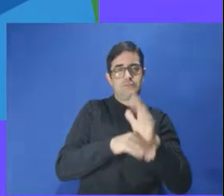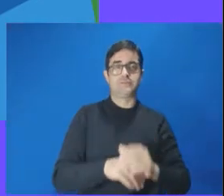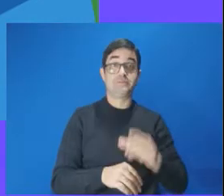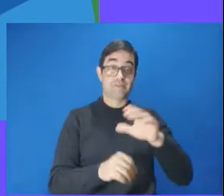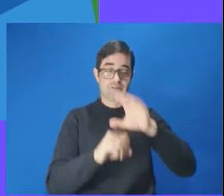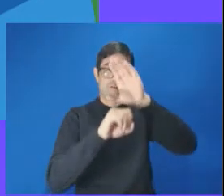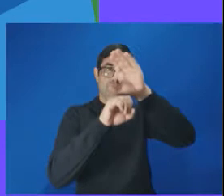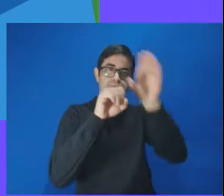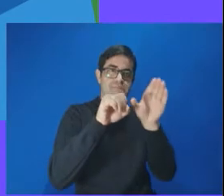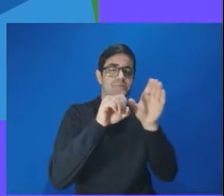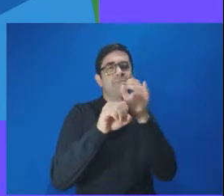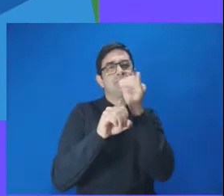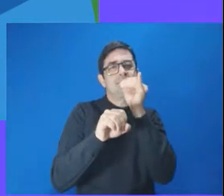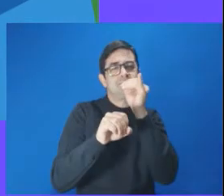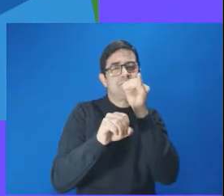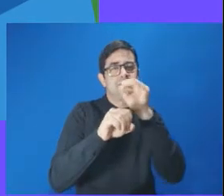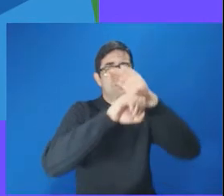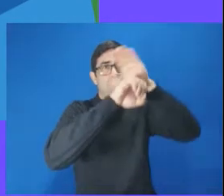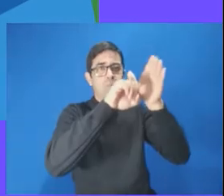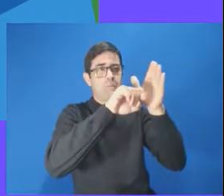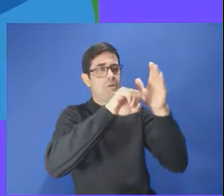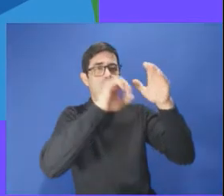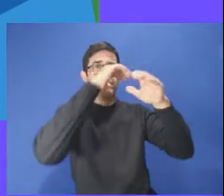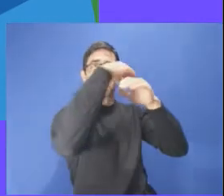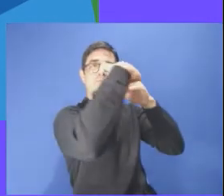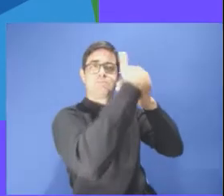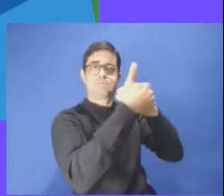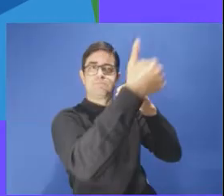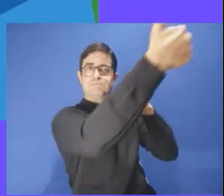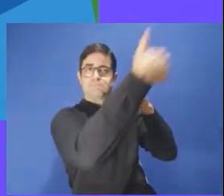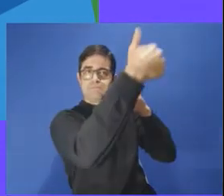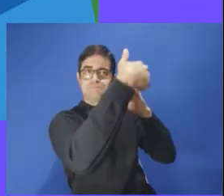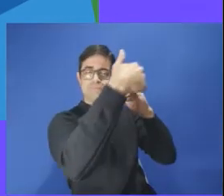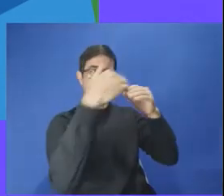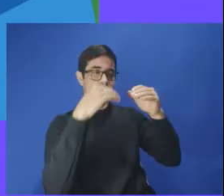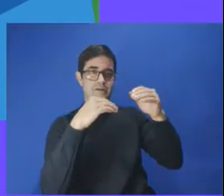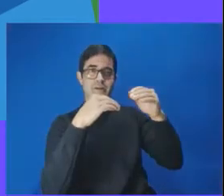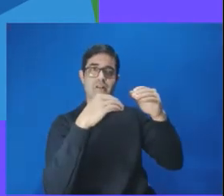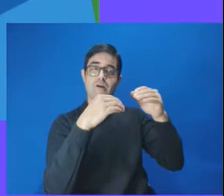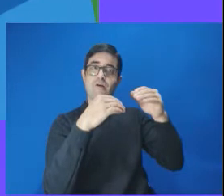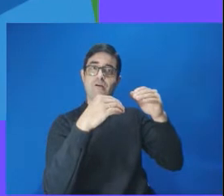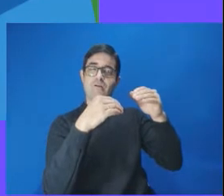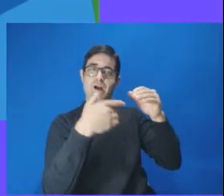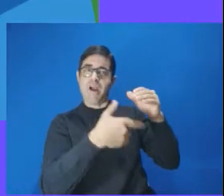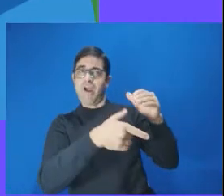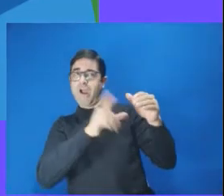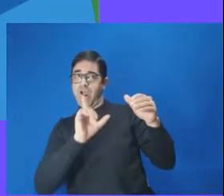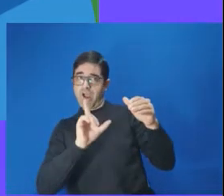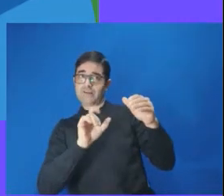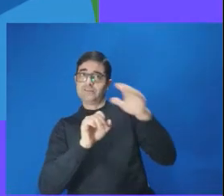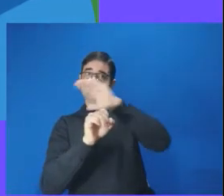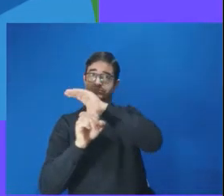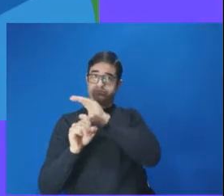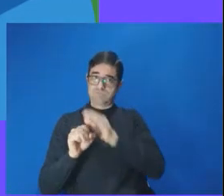mas aqui na troposfera ele apenas causa dano. Por quê? Porque não adianta eu usar um escudo depois que a radiação já tocou na minha pele,